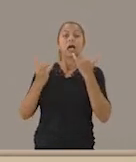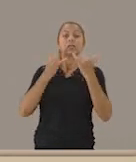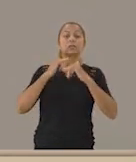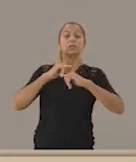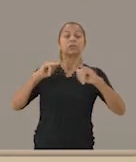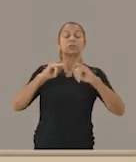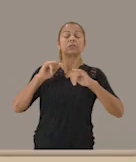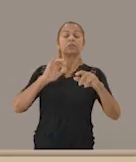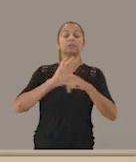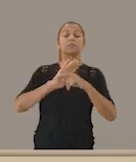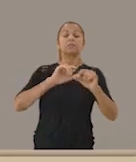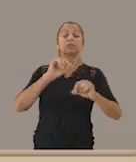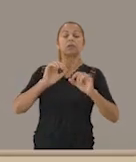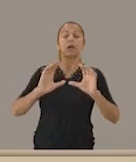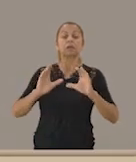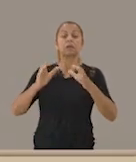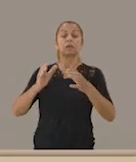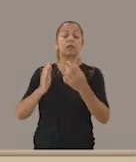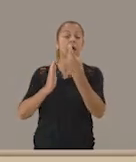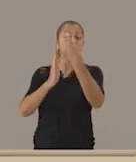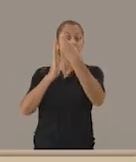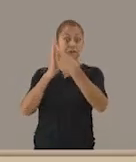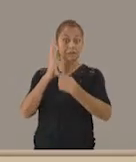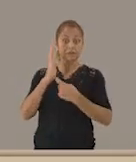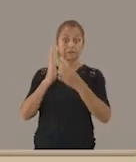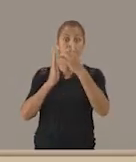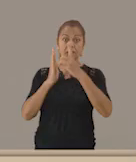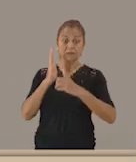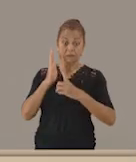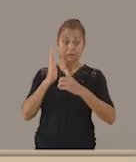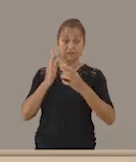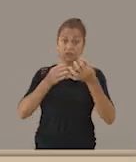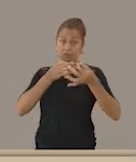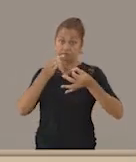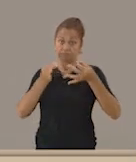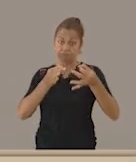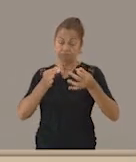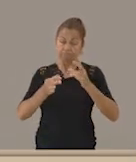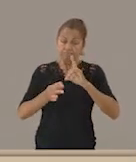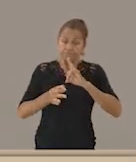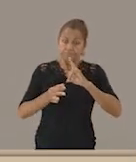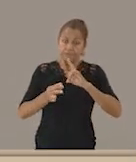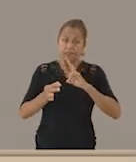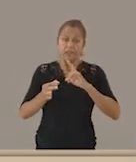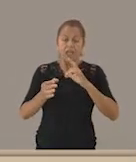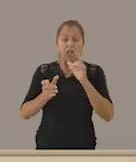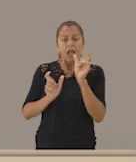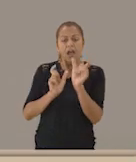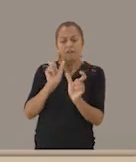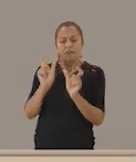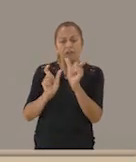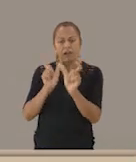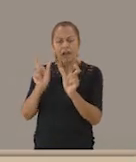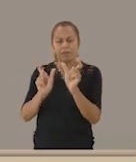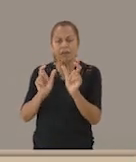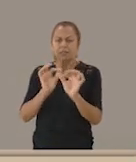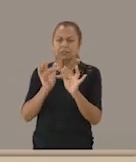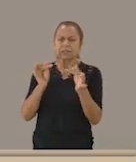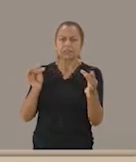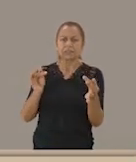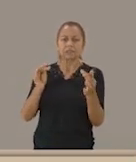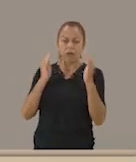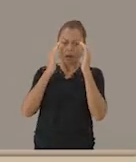texto dissertativo expositivo. Possui um vocabulário simples, que respeita as regras e